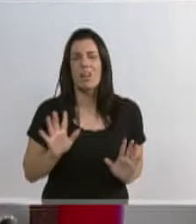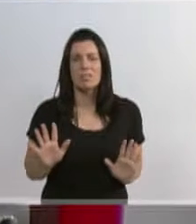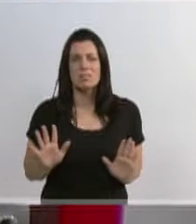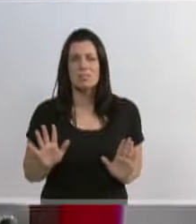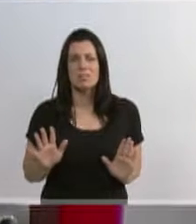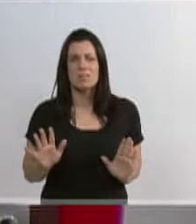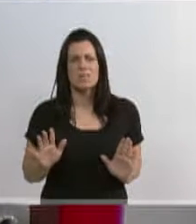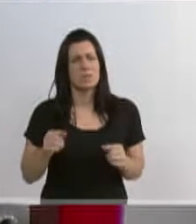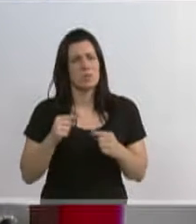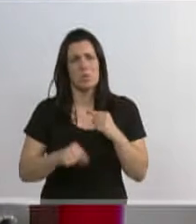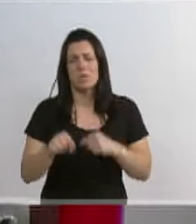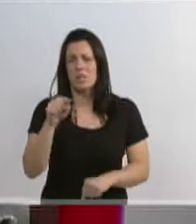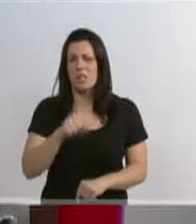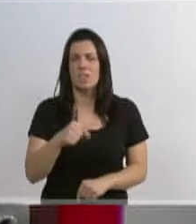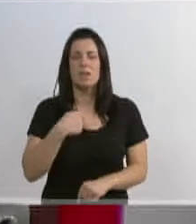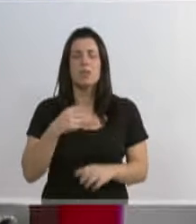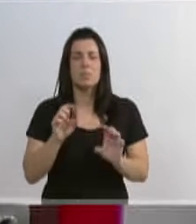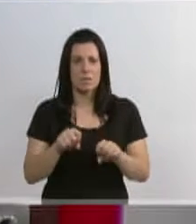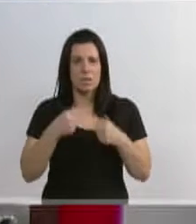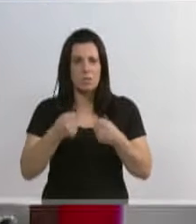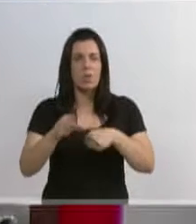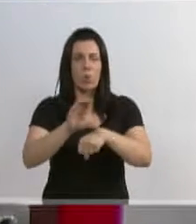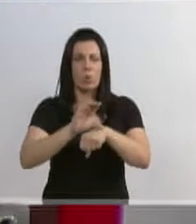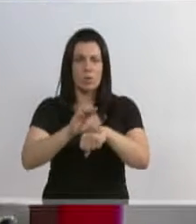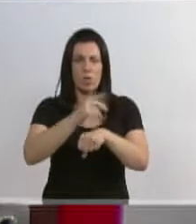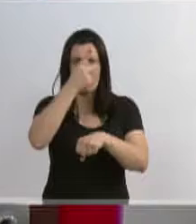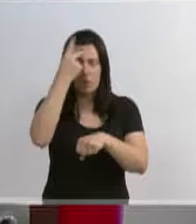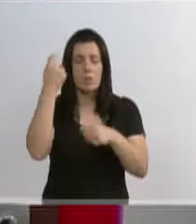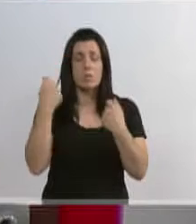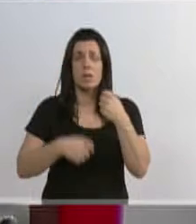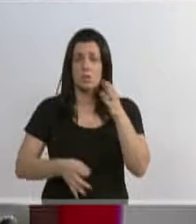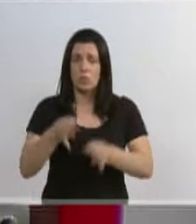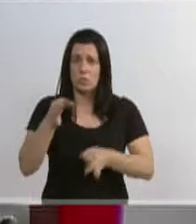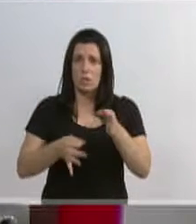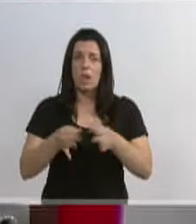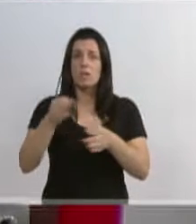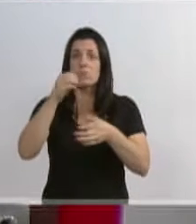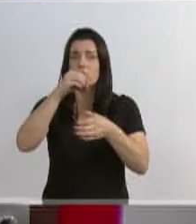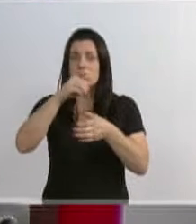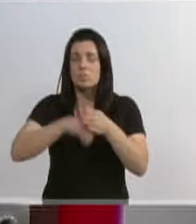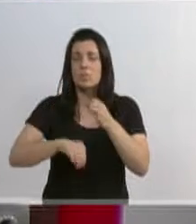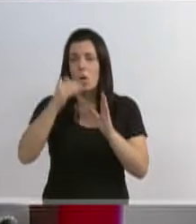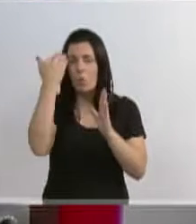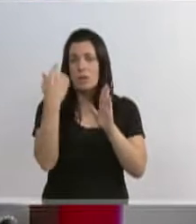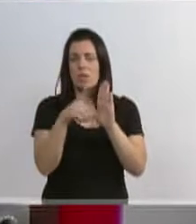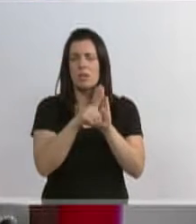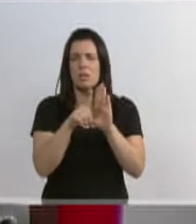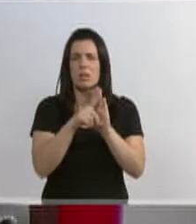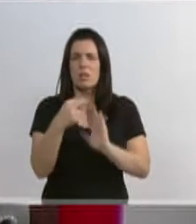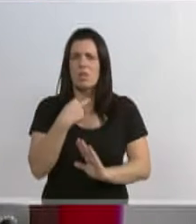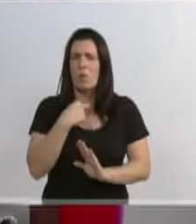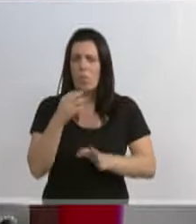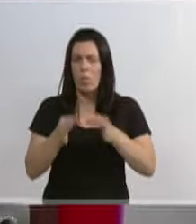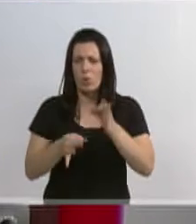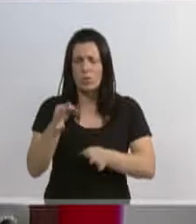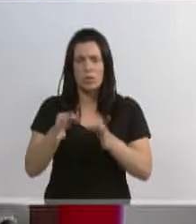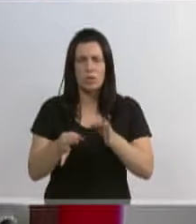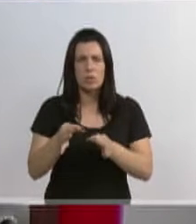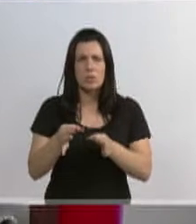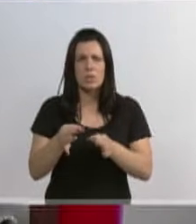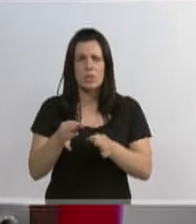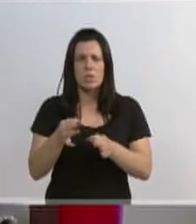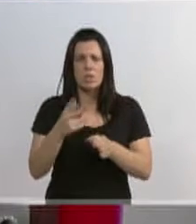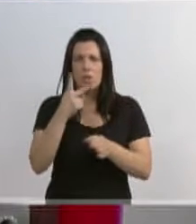aqui. Sim, a gente tem que defender uma Constituição, as pessoas têm que ser julgadas dentro daquilo que prevê a lei. Não pode um juiz também querer fazendo de